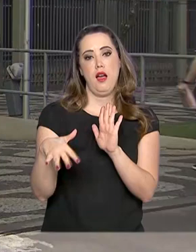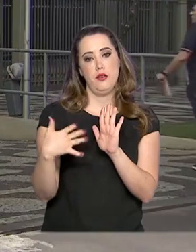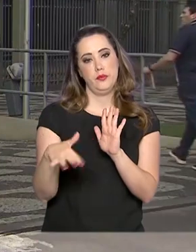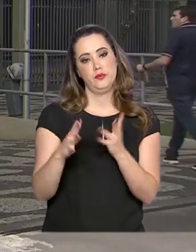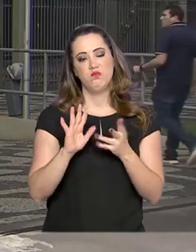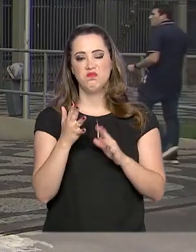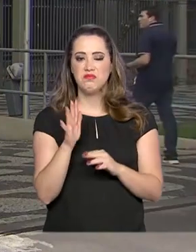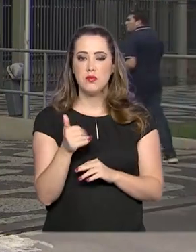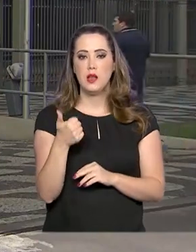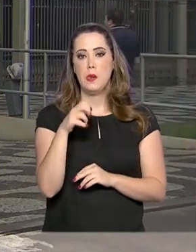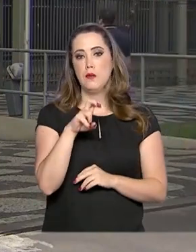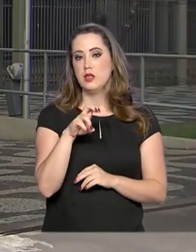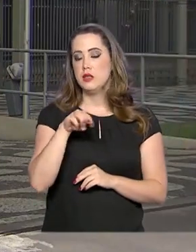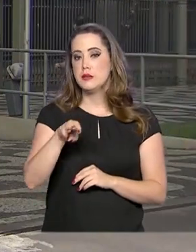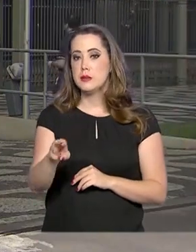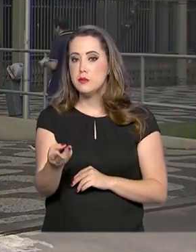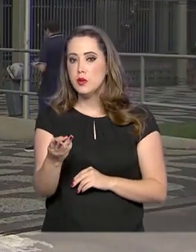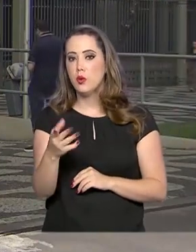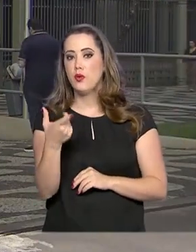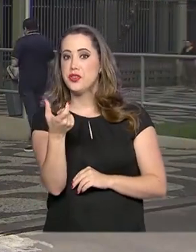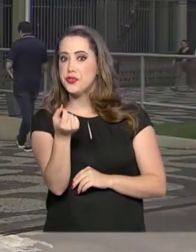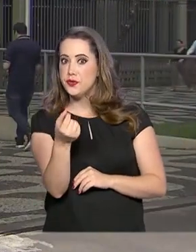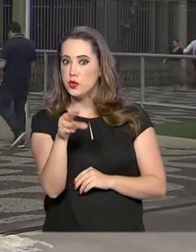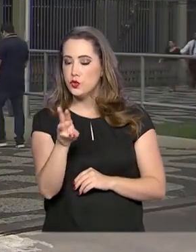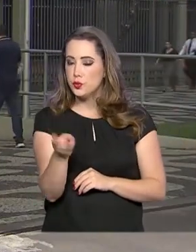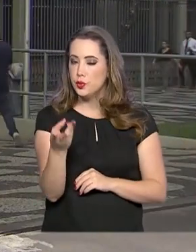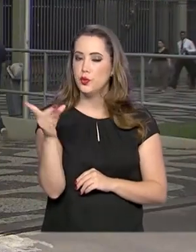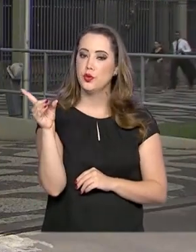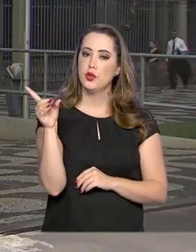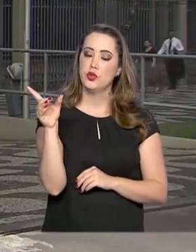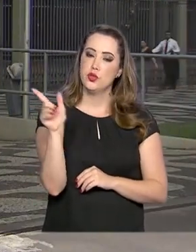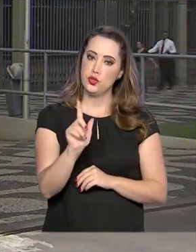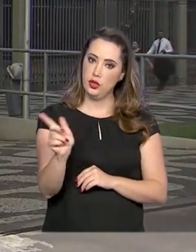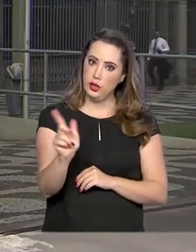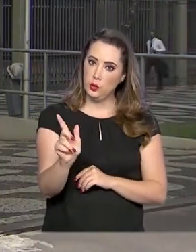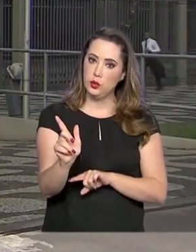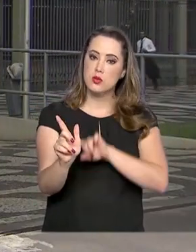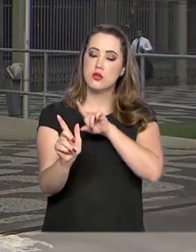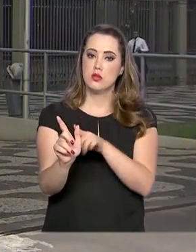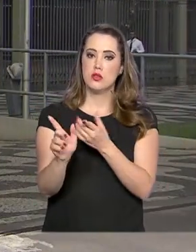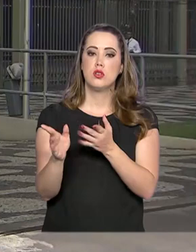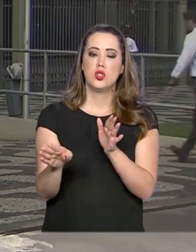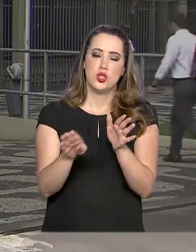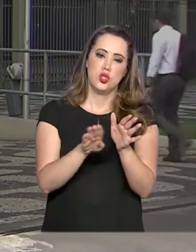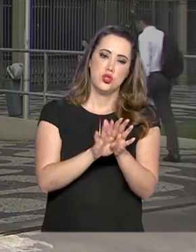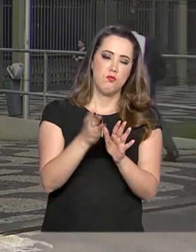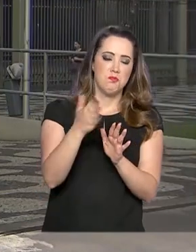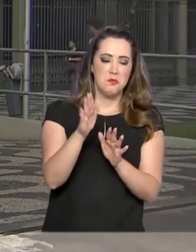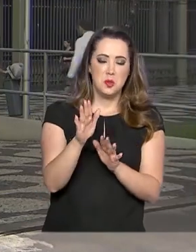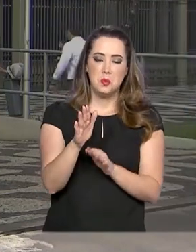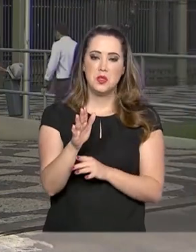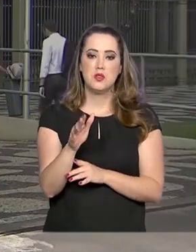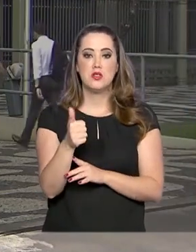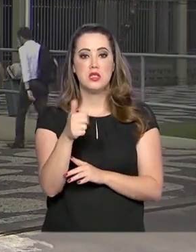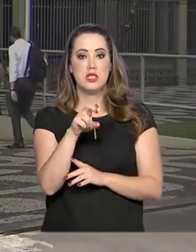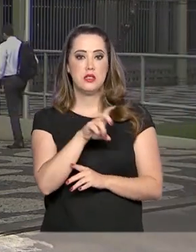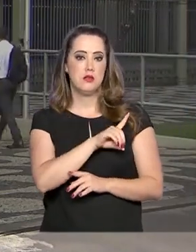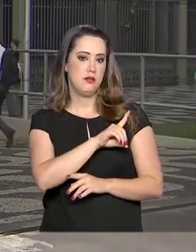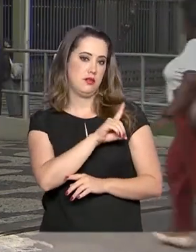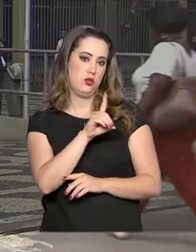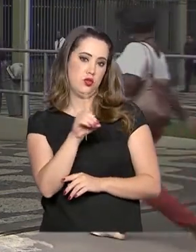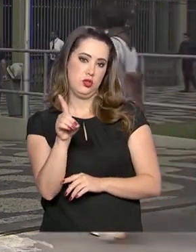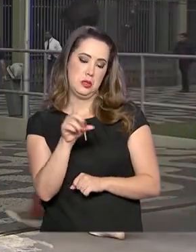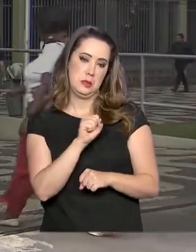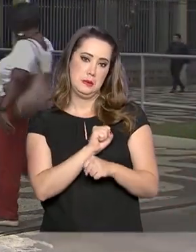volume estimado entre 15 milhões e 20 milhões de litros. A diminuição do preço deve chegar às bombas, num prazo aproximado de 15 dias,